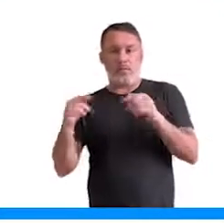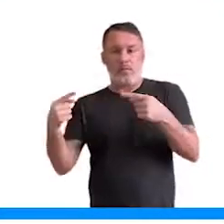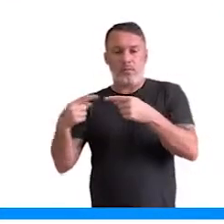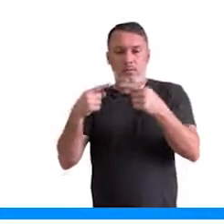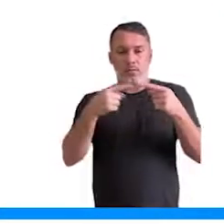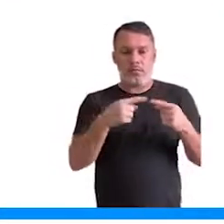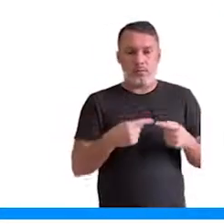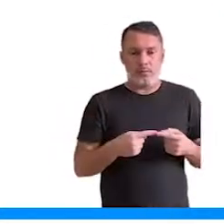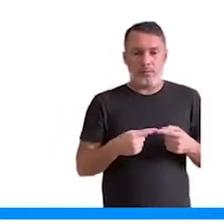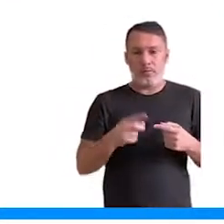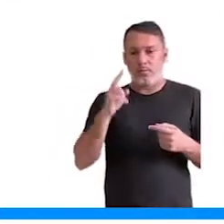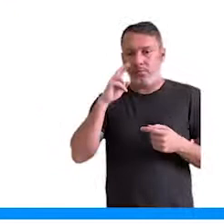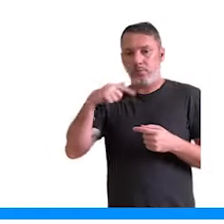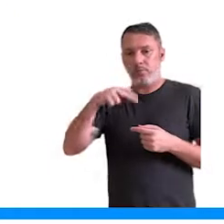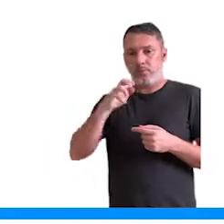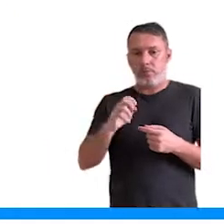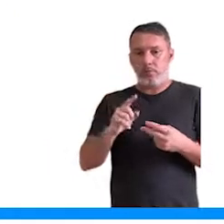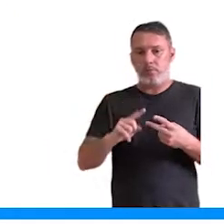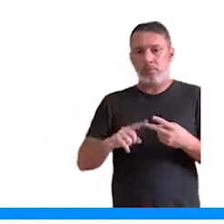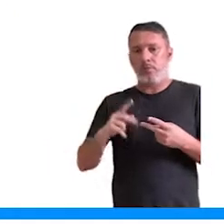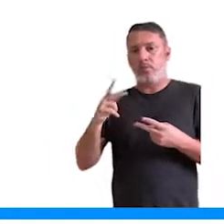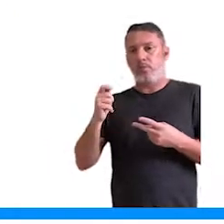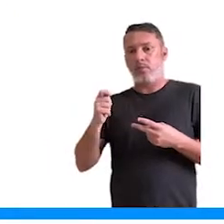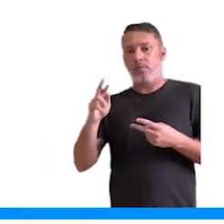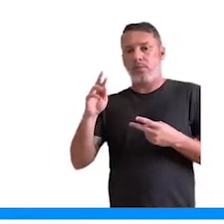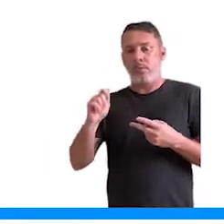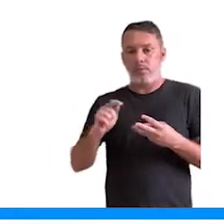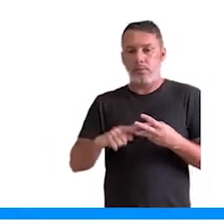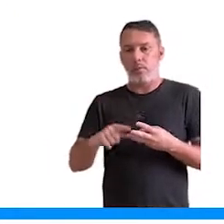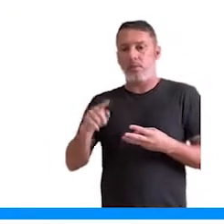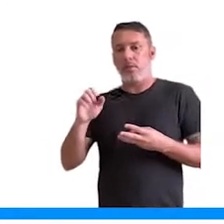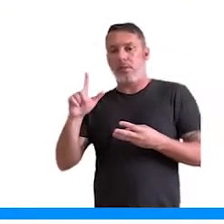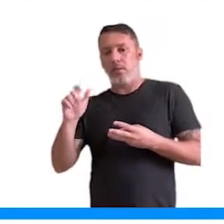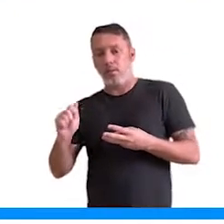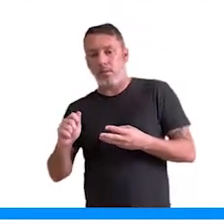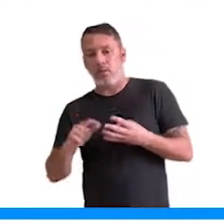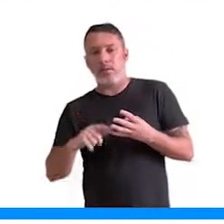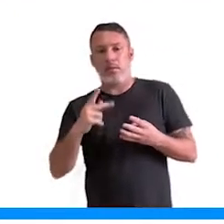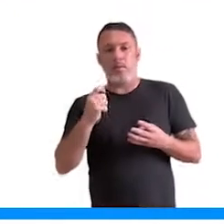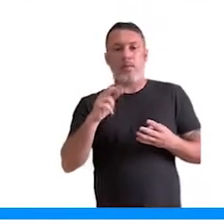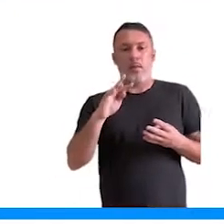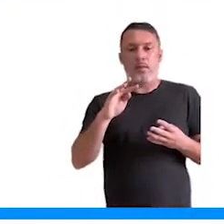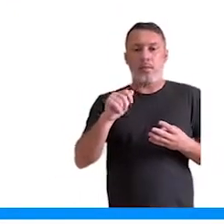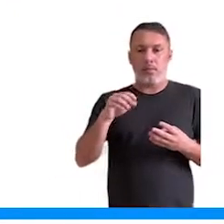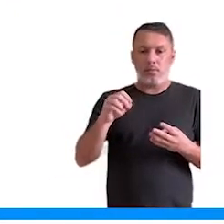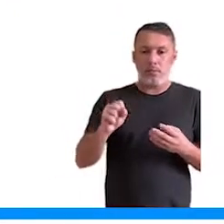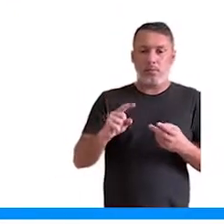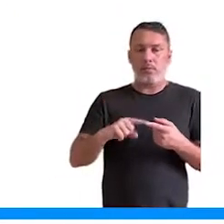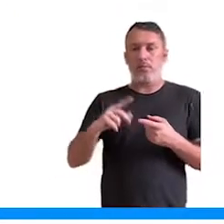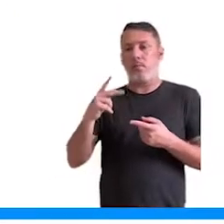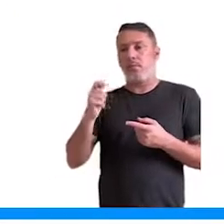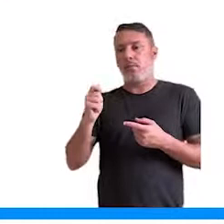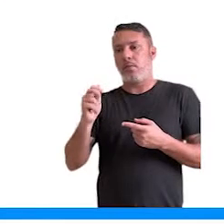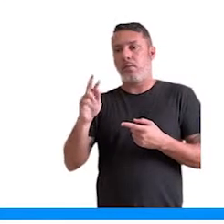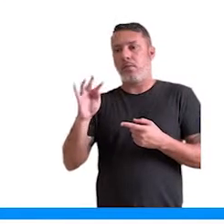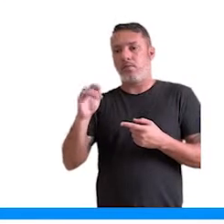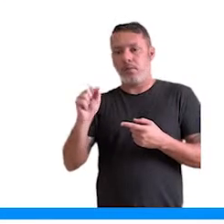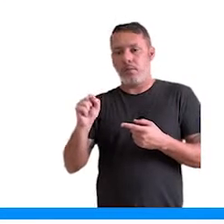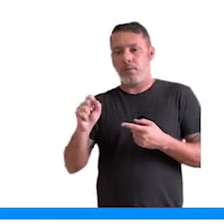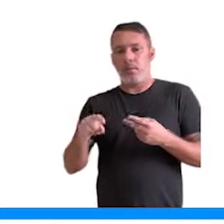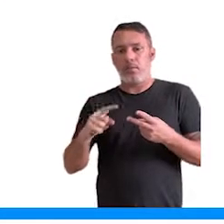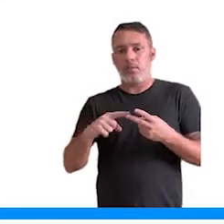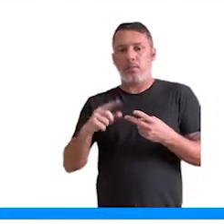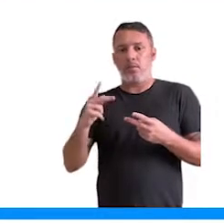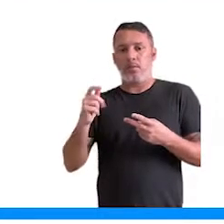Na terminação. Que eu parta, que tu partas, que ele, usted parta. Que nosotros partamos, que